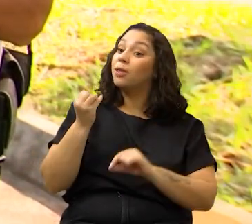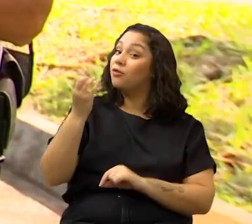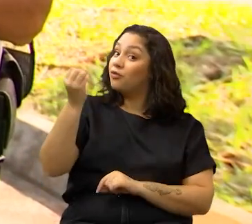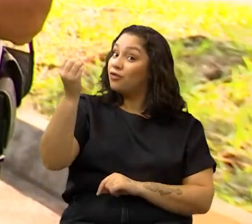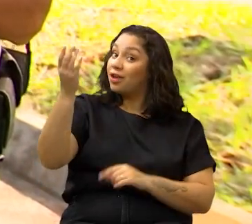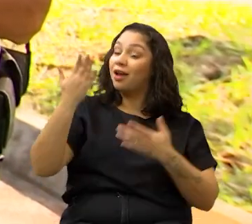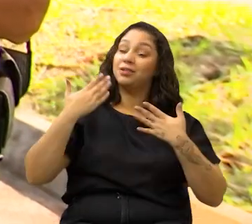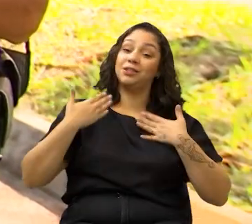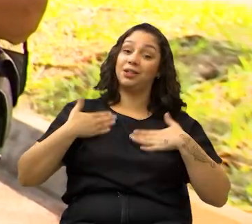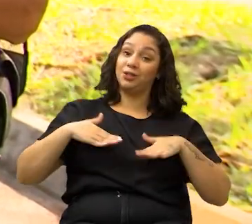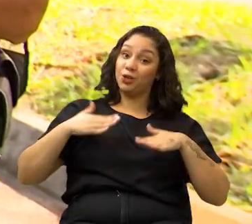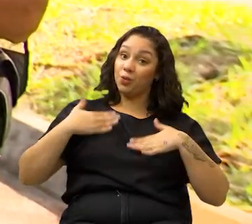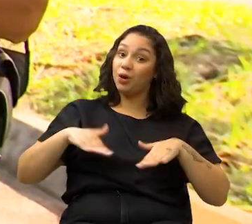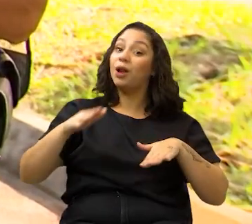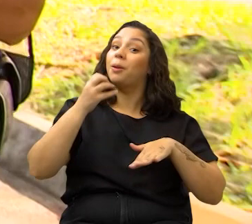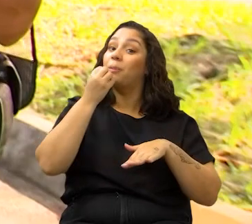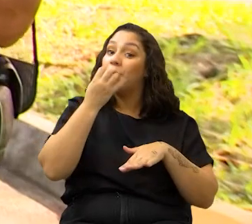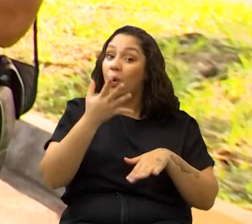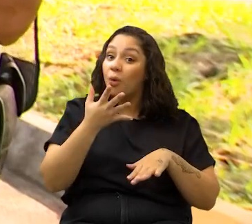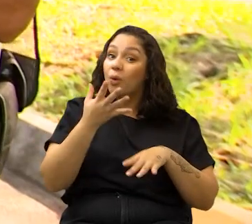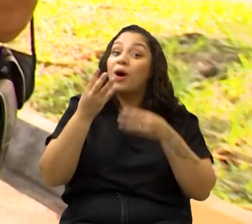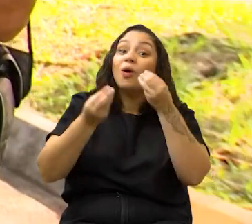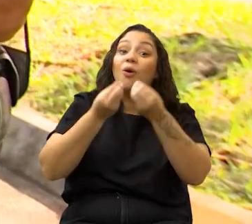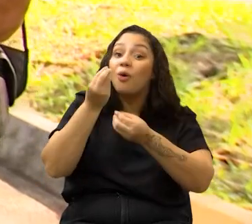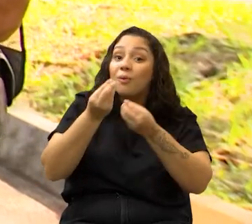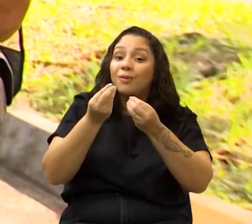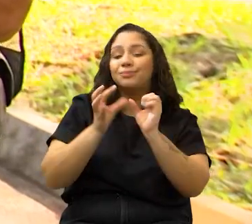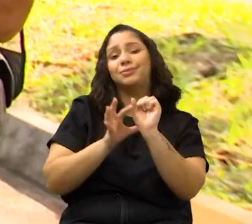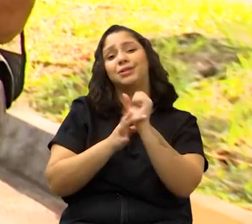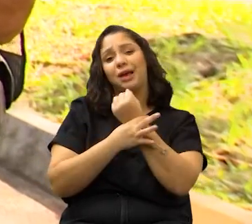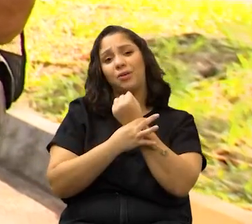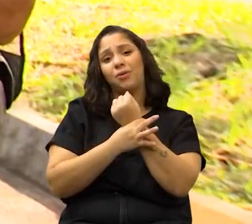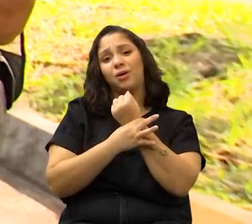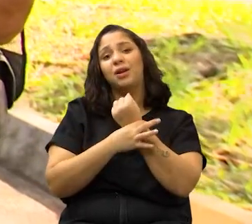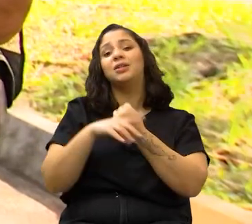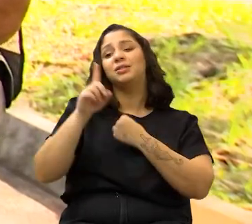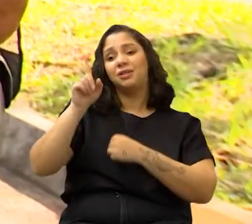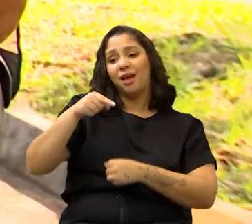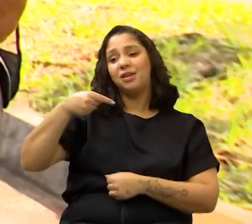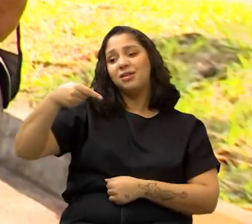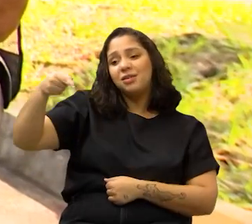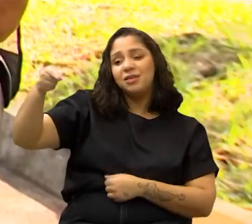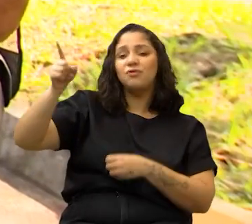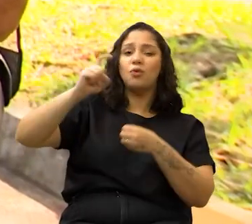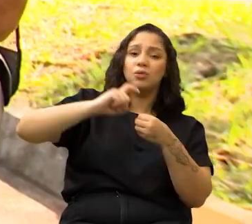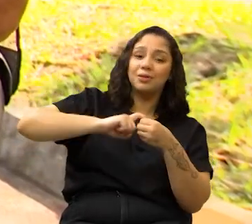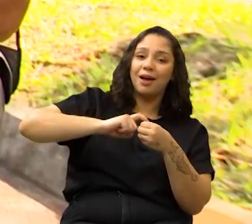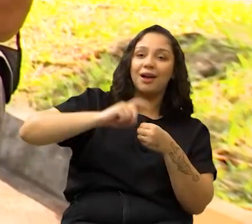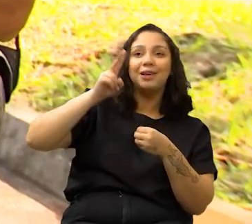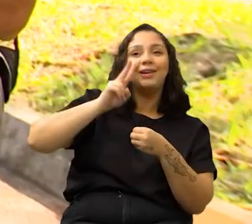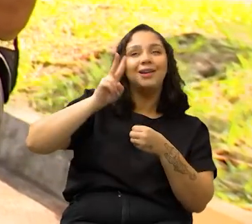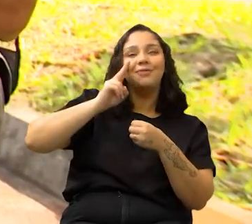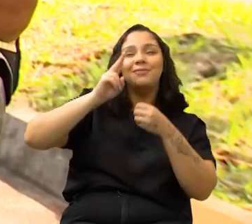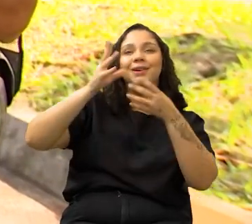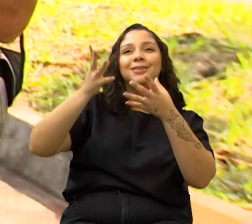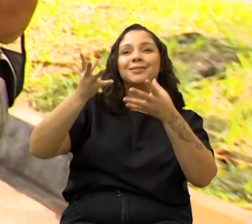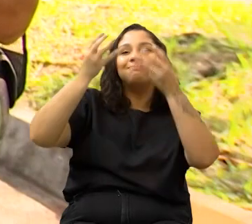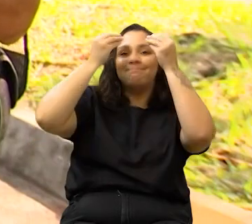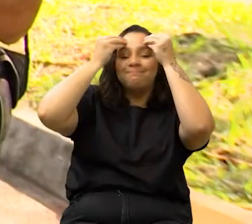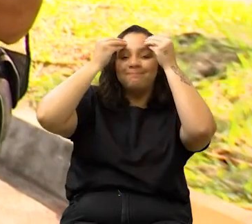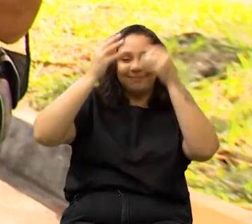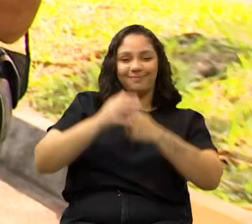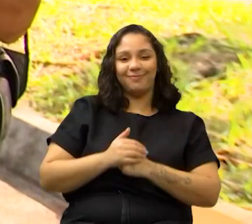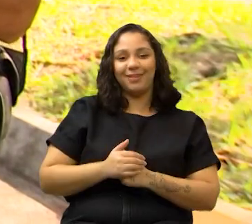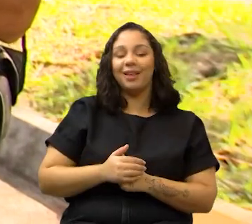viagem tranquila e boa é aquela que é feita com segurança, que a pessoa consegue ir e voltar, né? Trazer boas lembranças. Então, desde